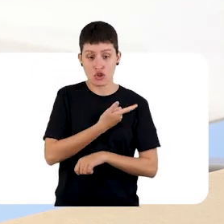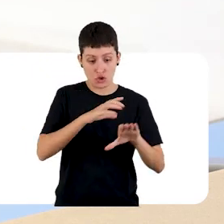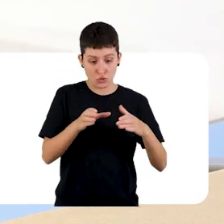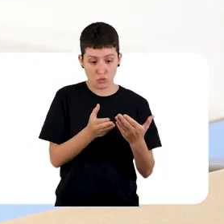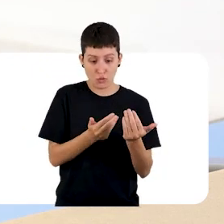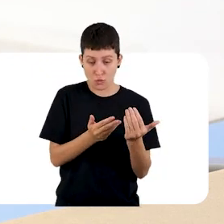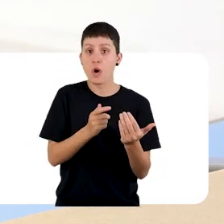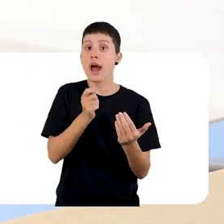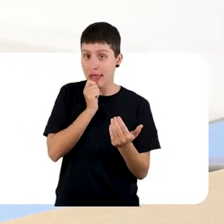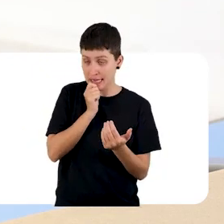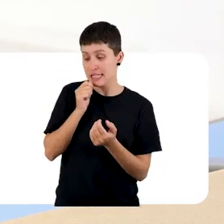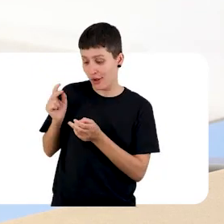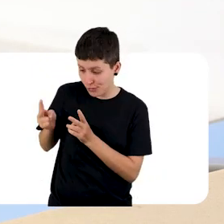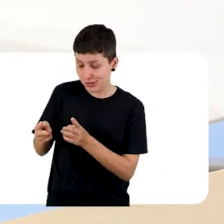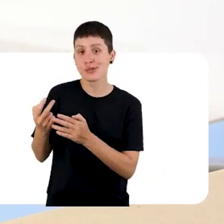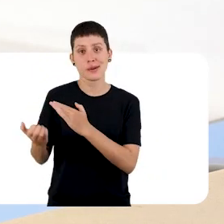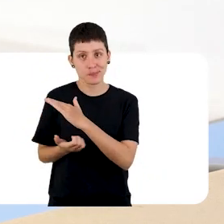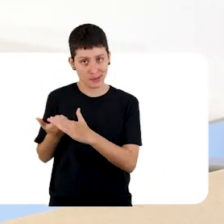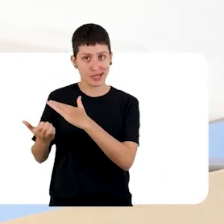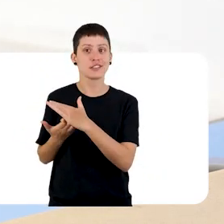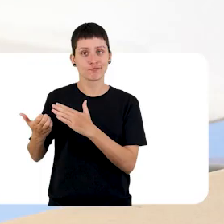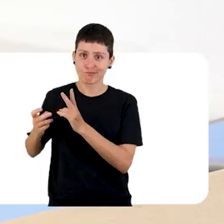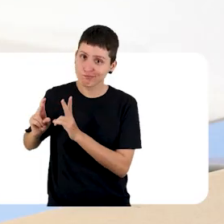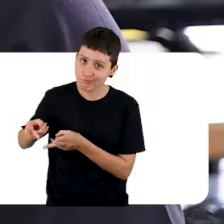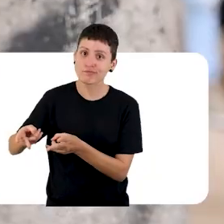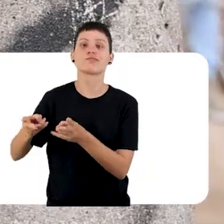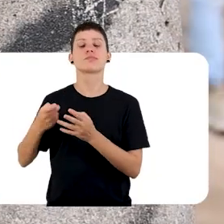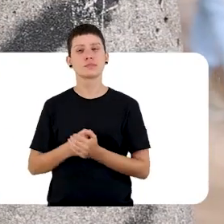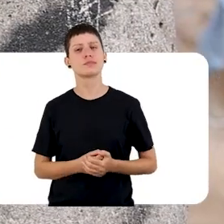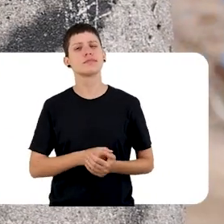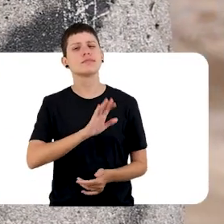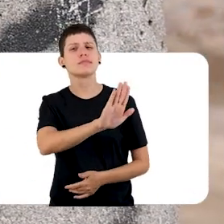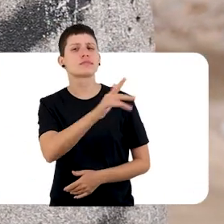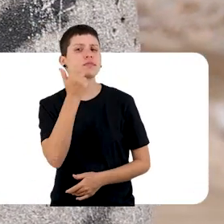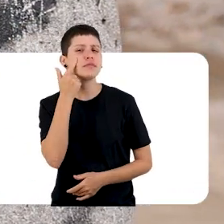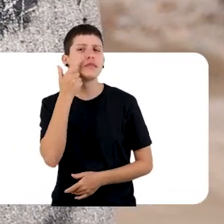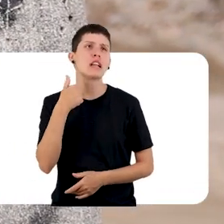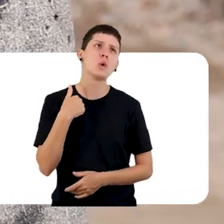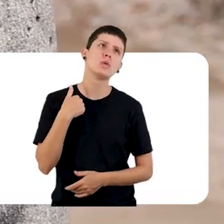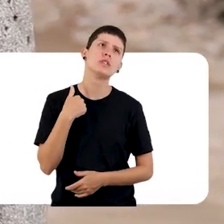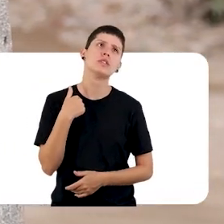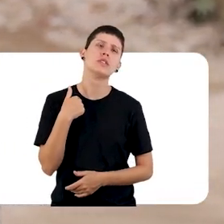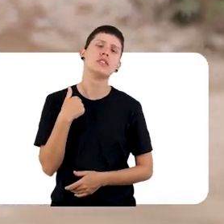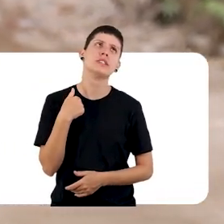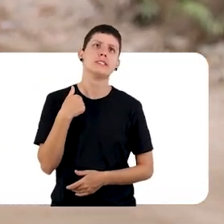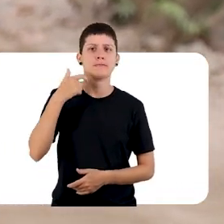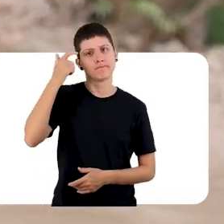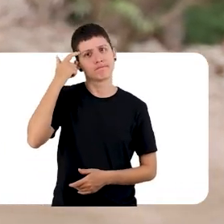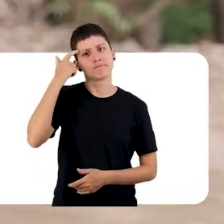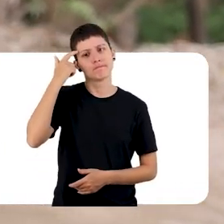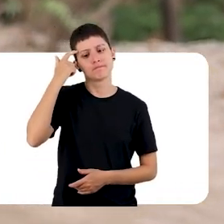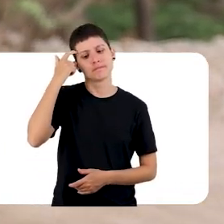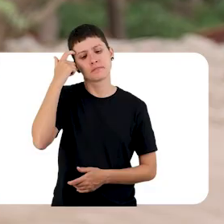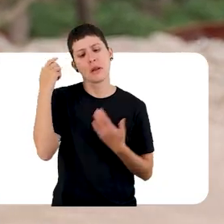contratados ainda estão nas mesmas empresas que foram contratados. Diogo, eu, quando andando